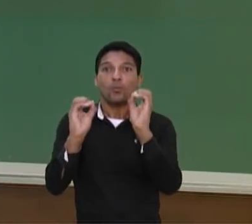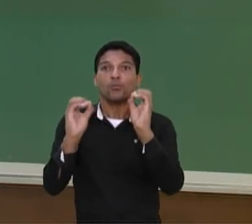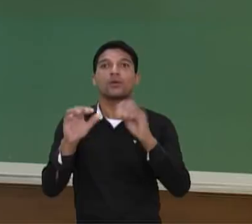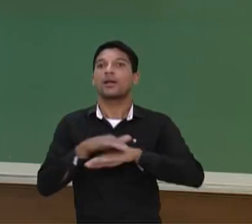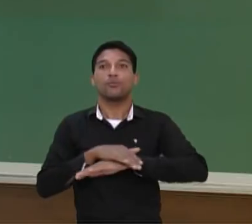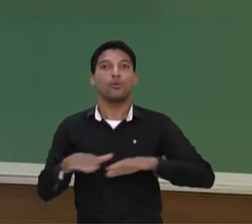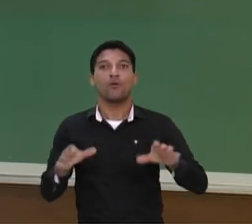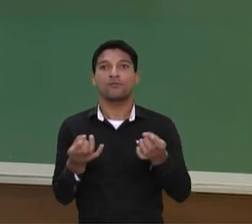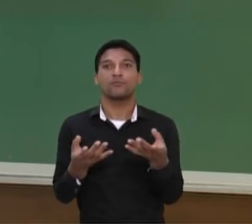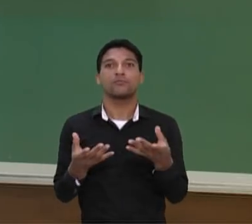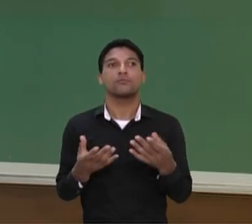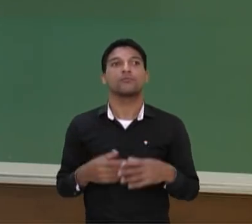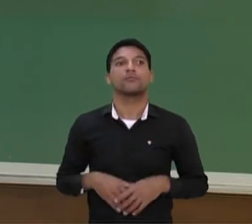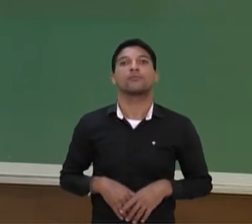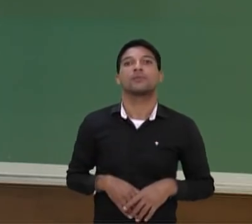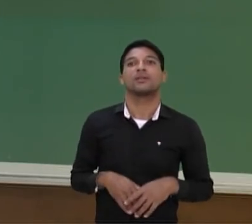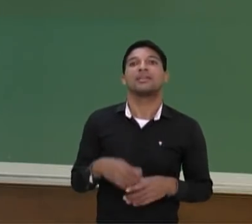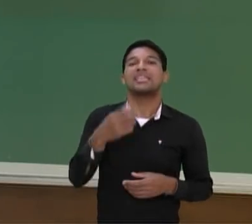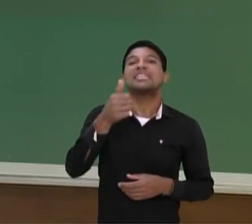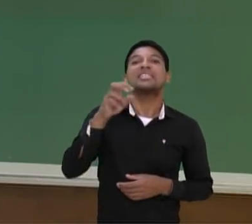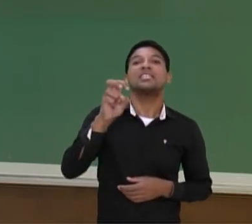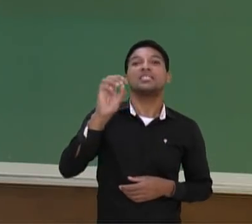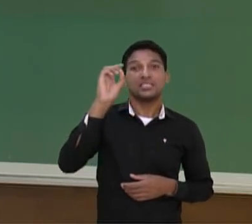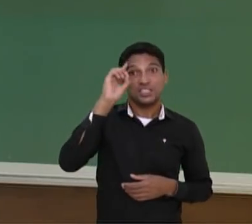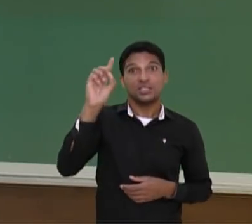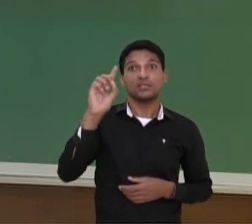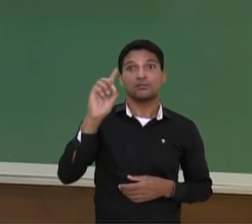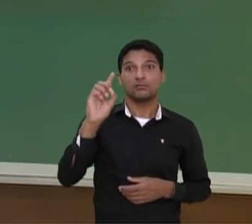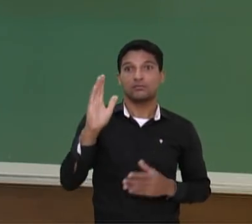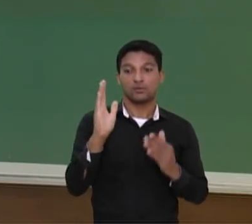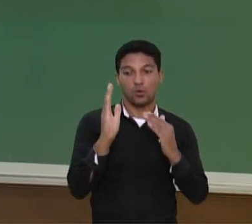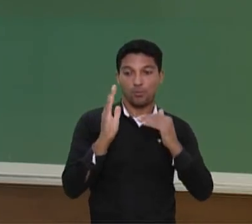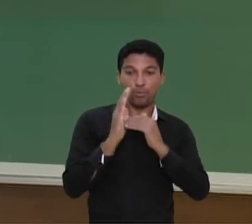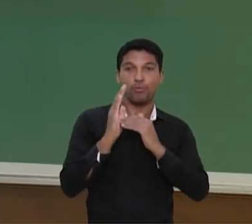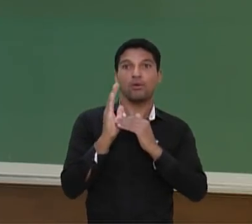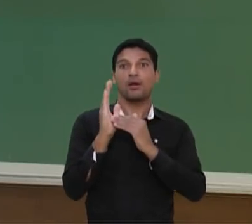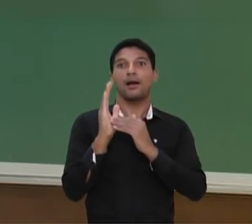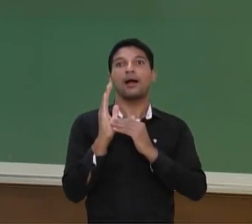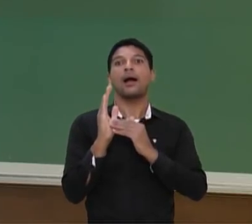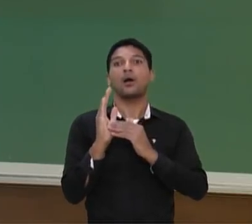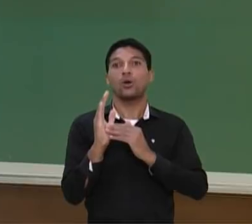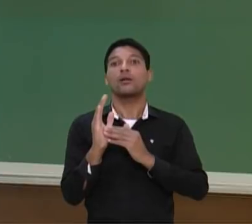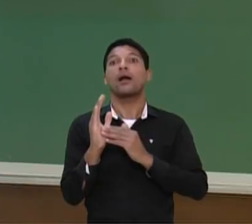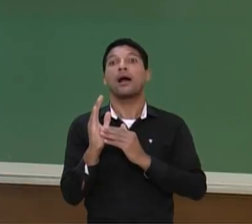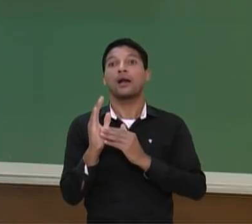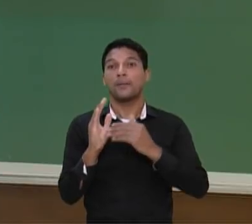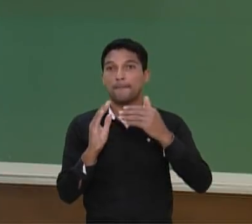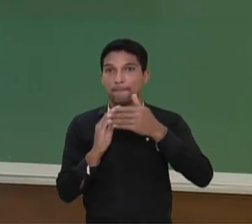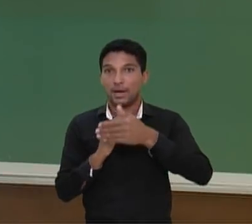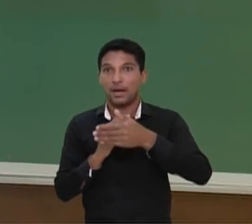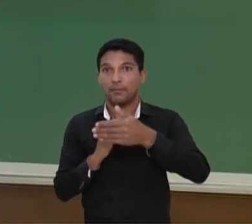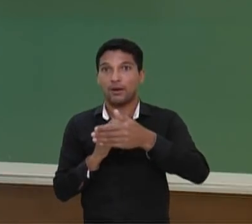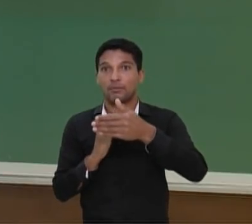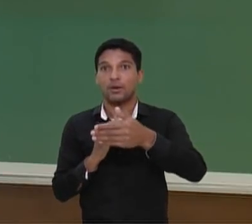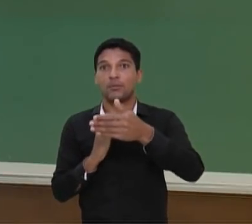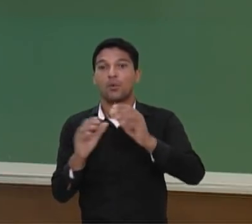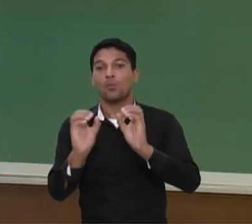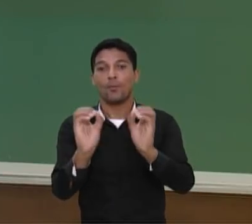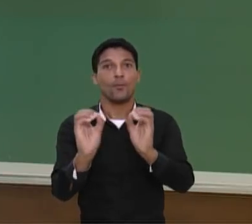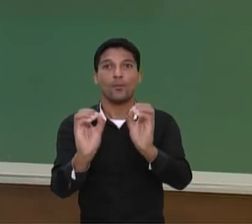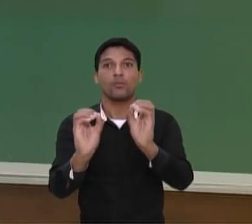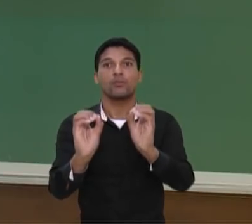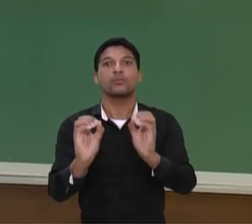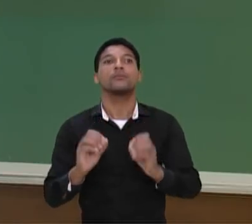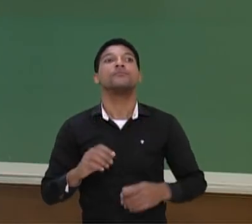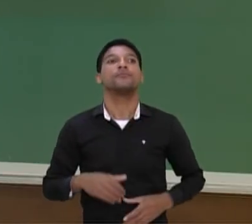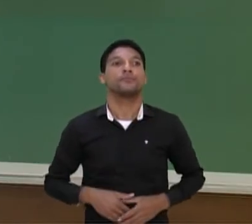15 depois de 15 dias por que que eu não considero o o x 2 x 2 foi um número